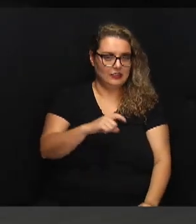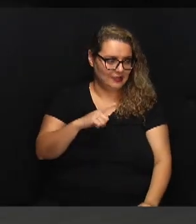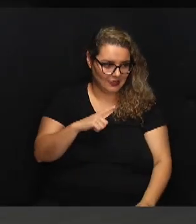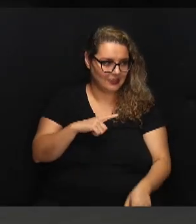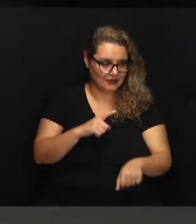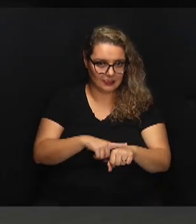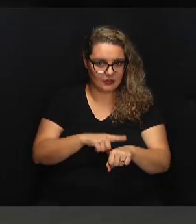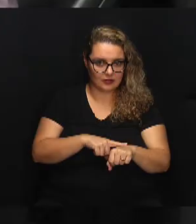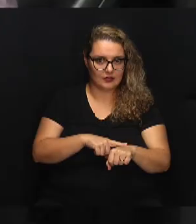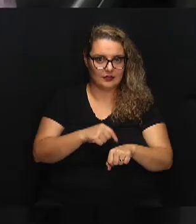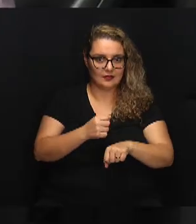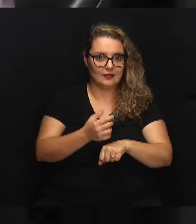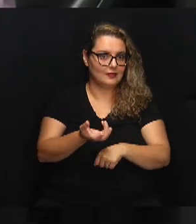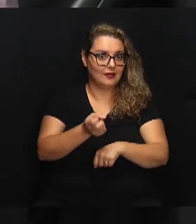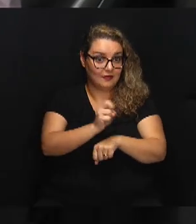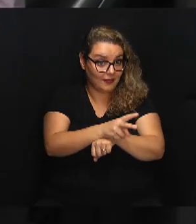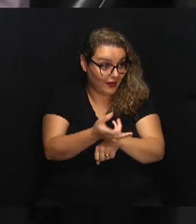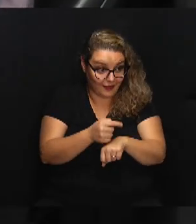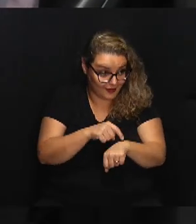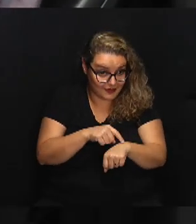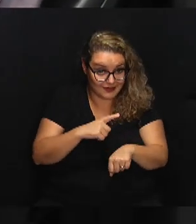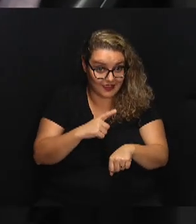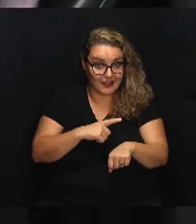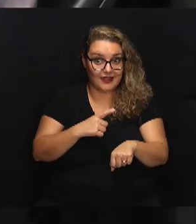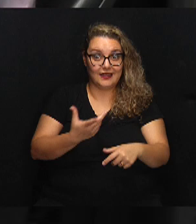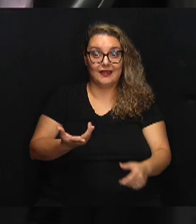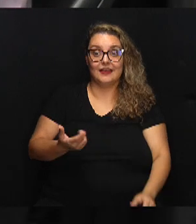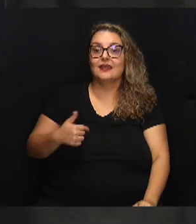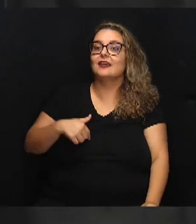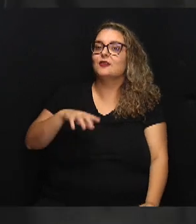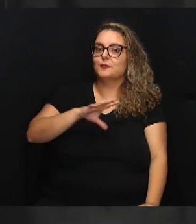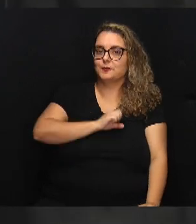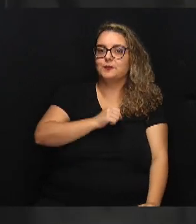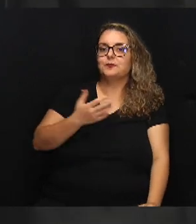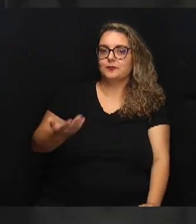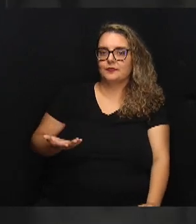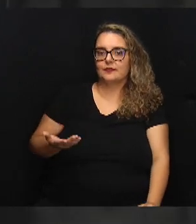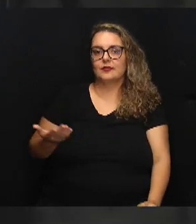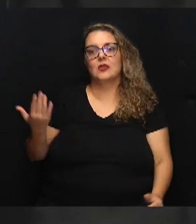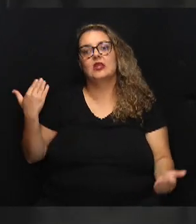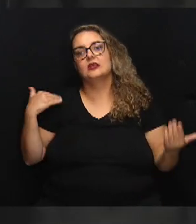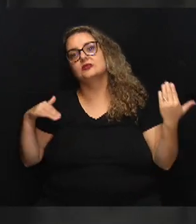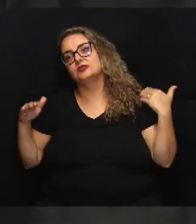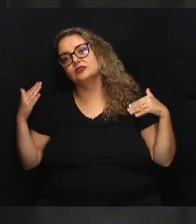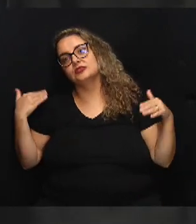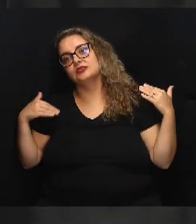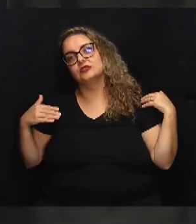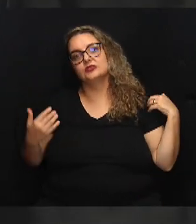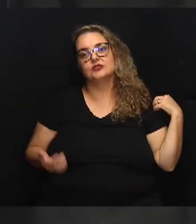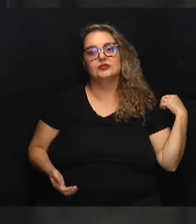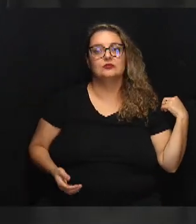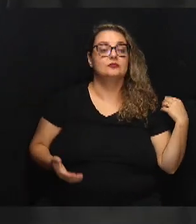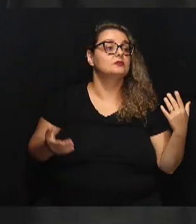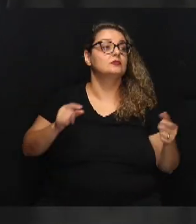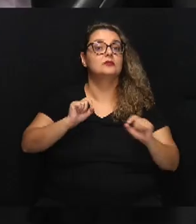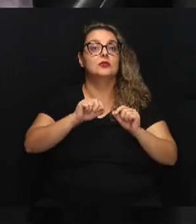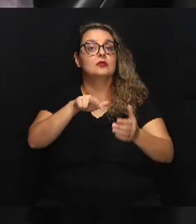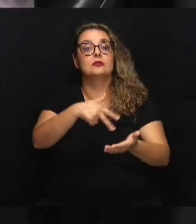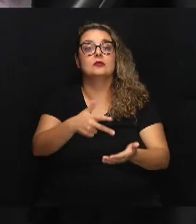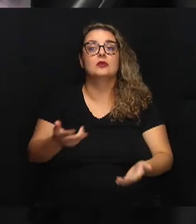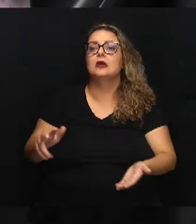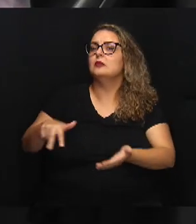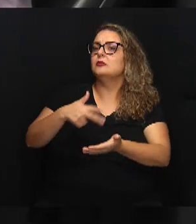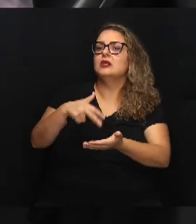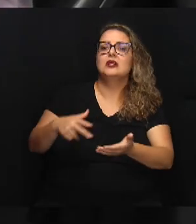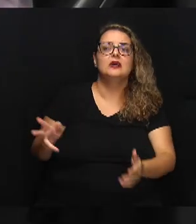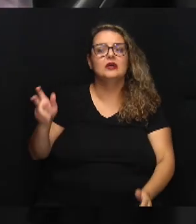Tem hora vaga? Dá tempo de fazer eu gosto muito gosto de sair, gosto de sair o quê? Para dançar? Para dançar,